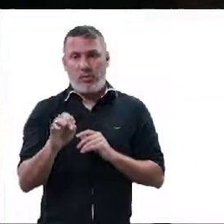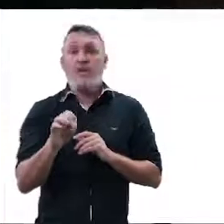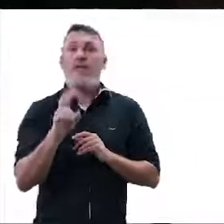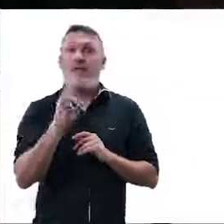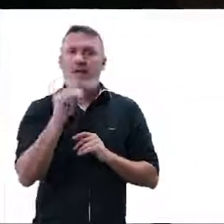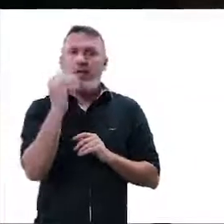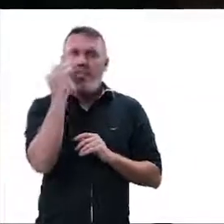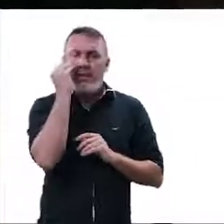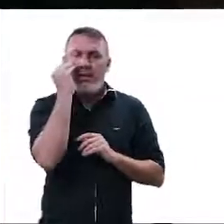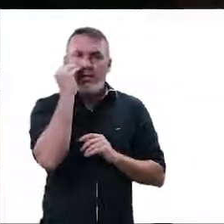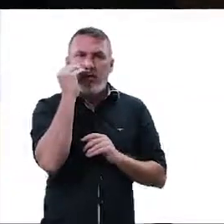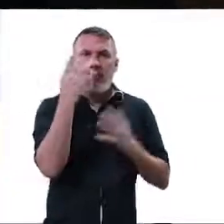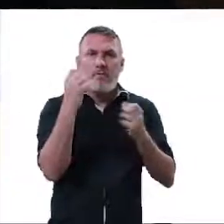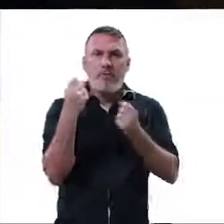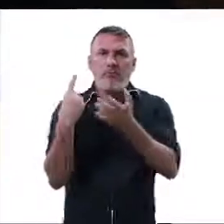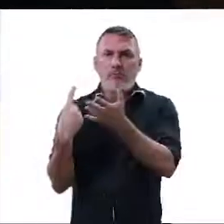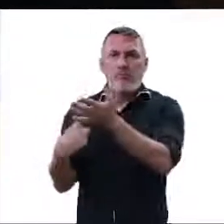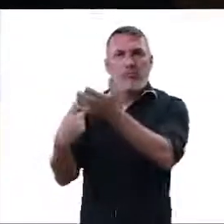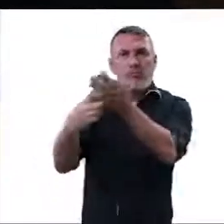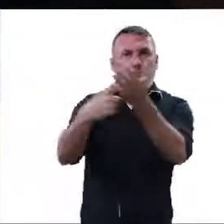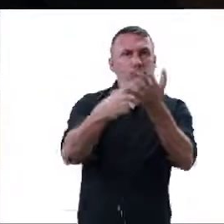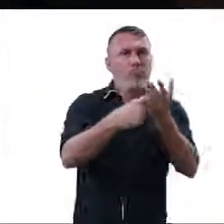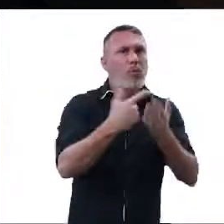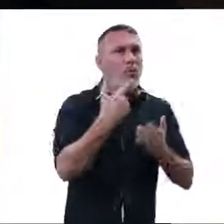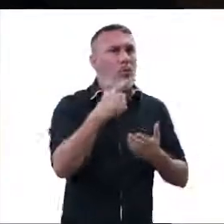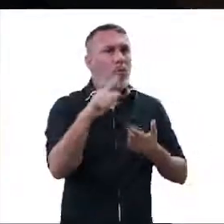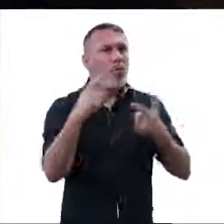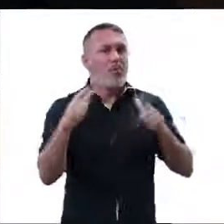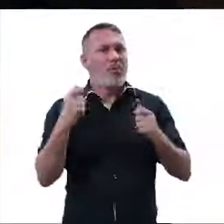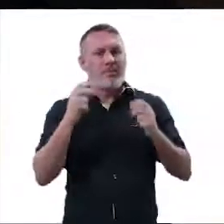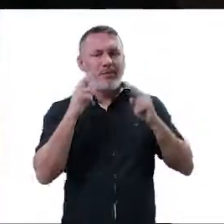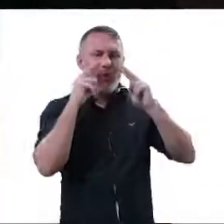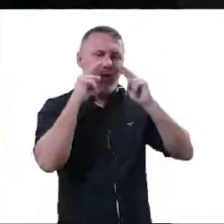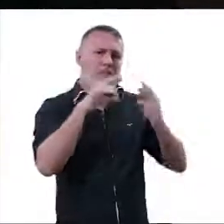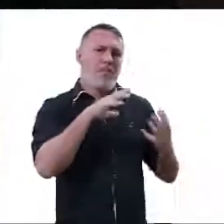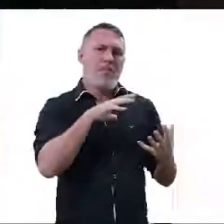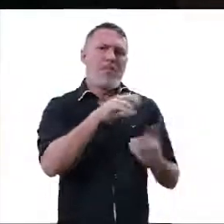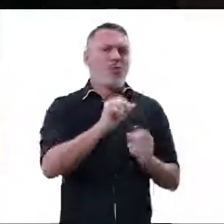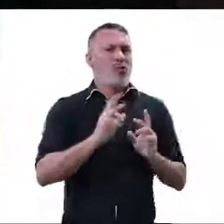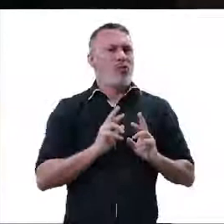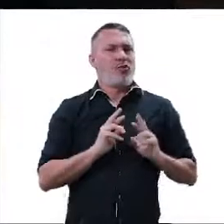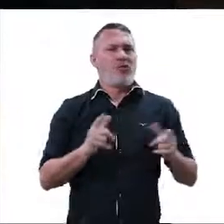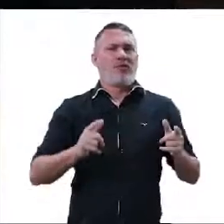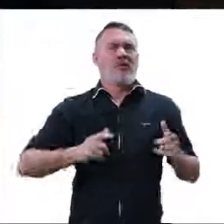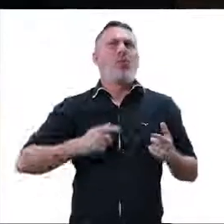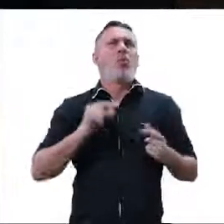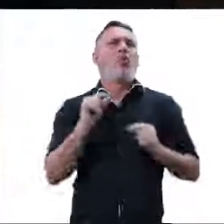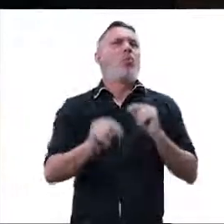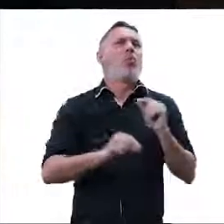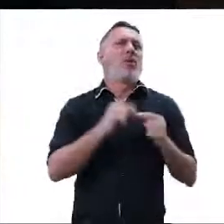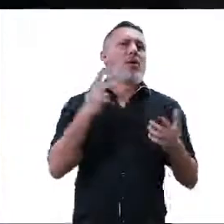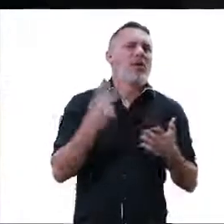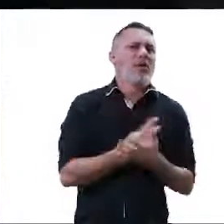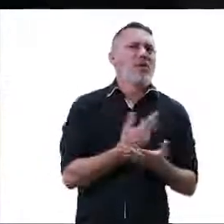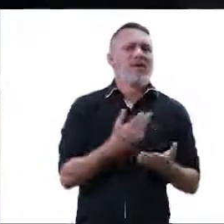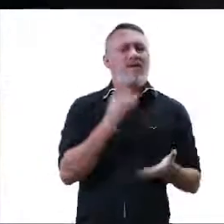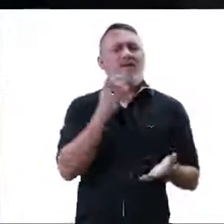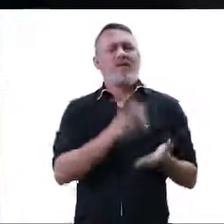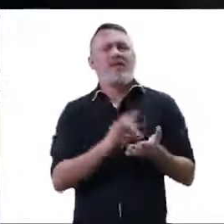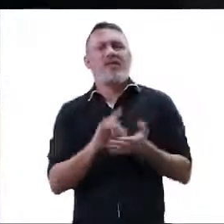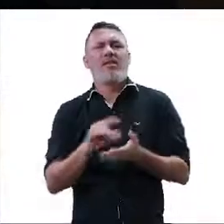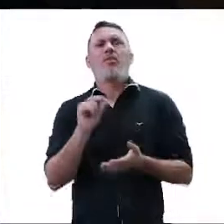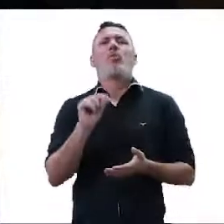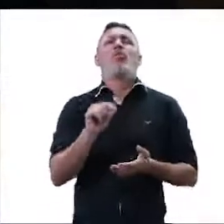como outros teóricos, interpretar esse mundo em que ele está vivendo. Que mundo é esse? Qual